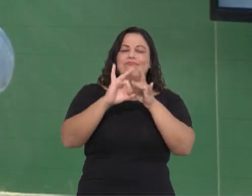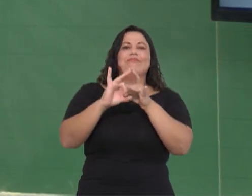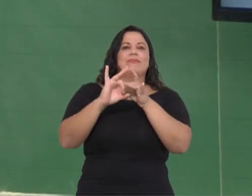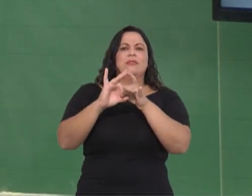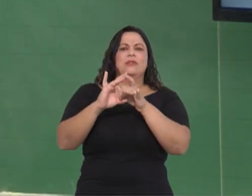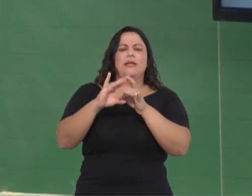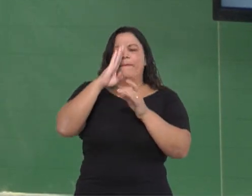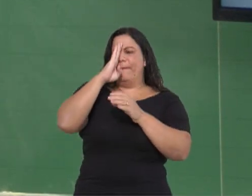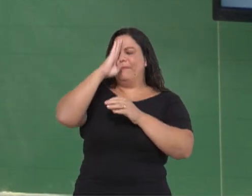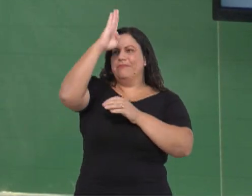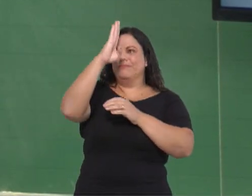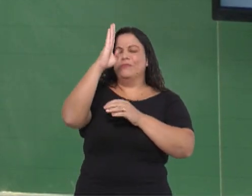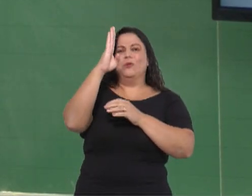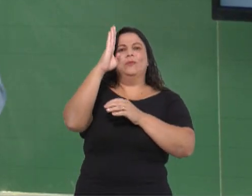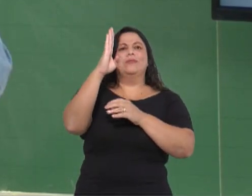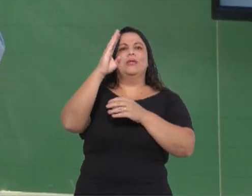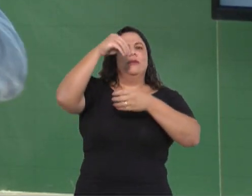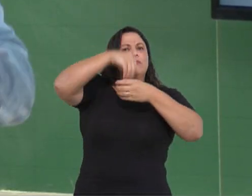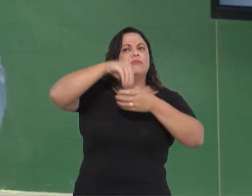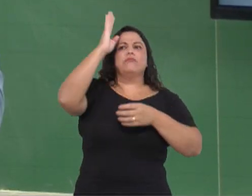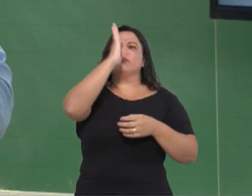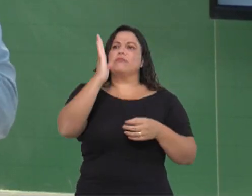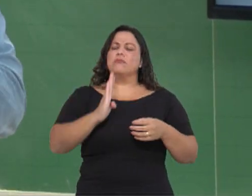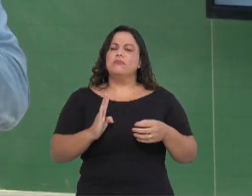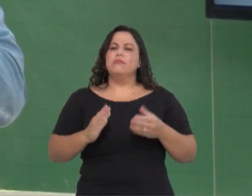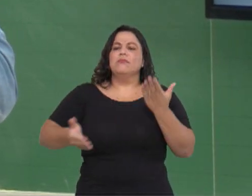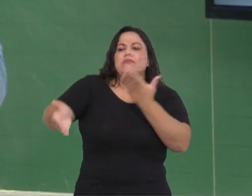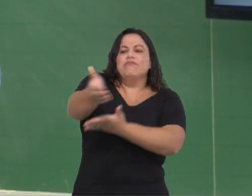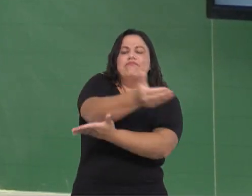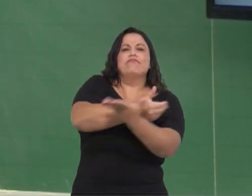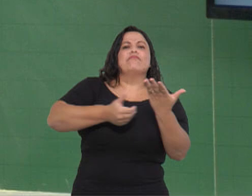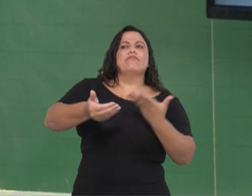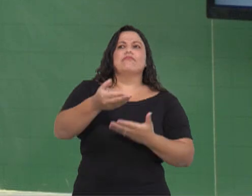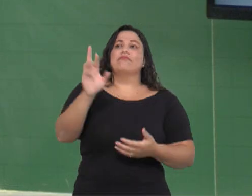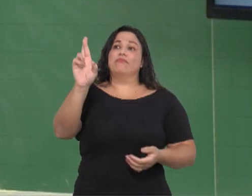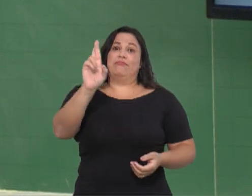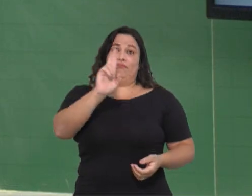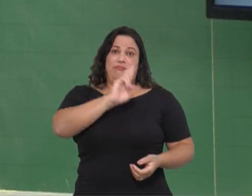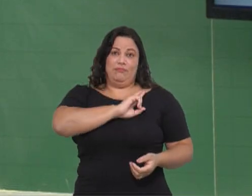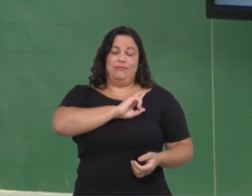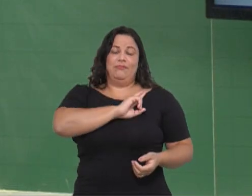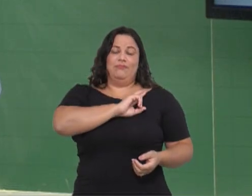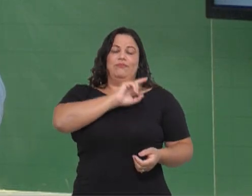uma relação entre as religiões. Vou dar alguns exemplos. Na Umbanda, que é